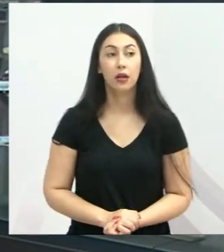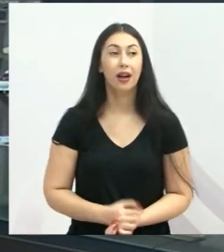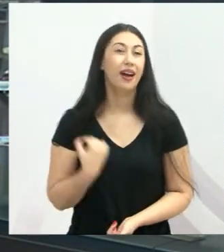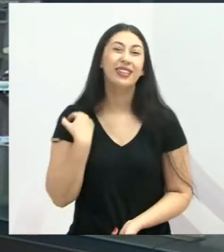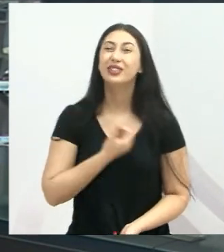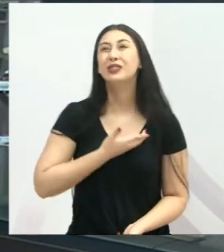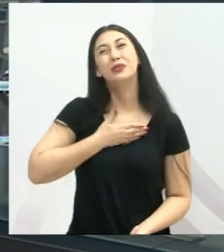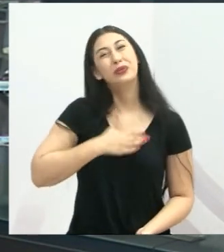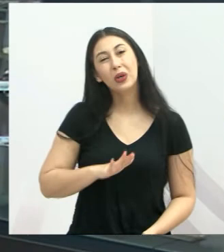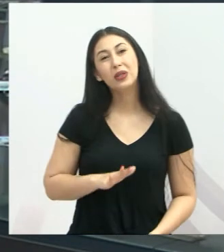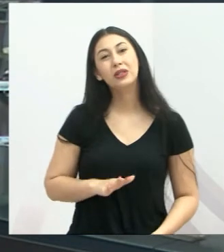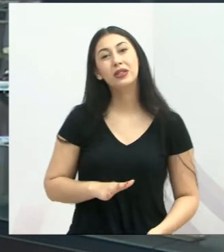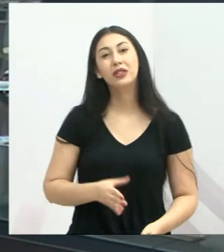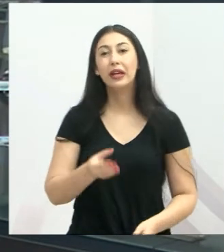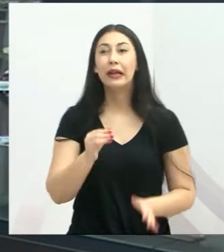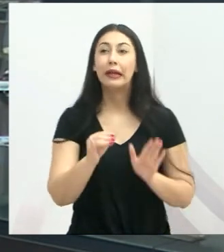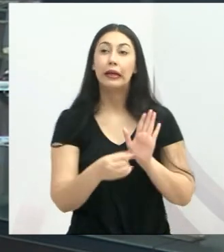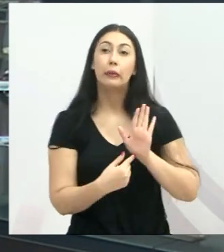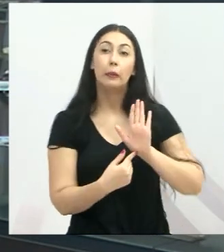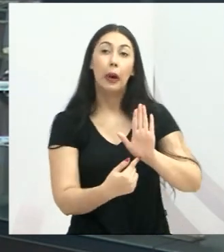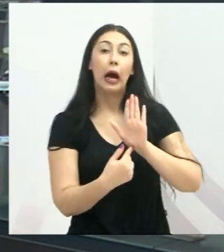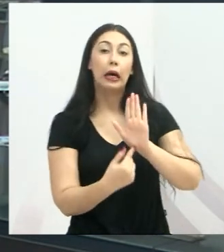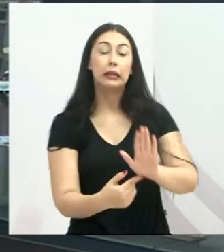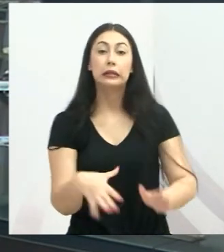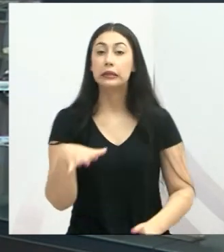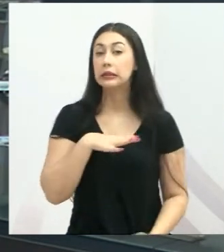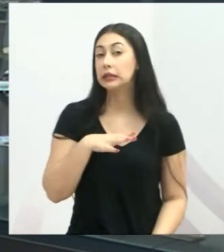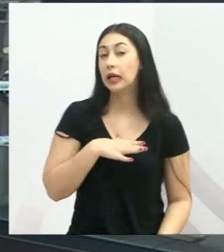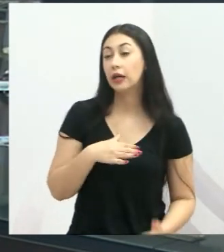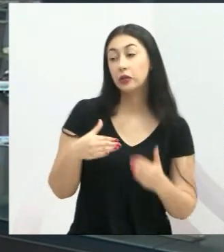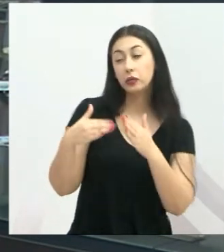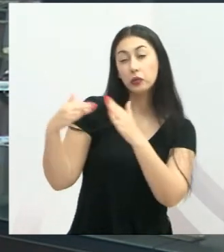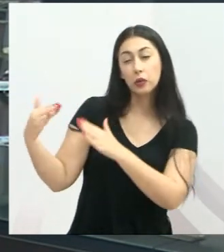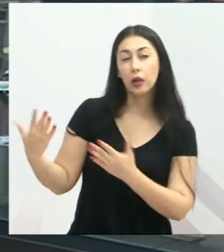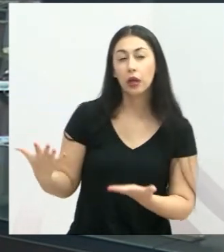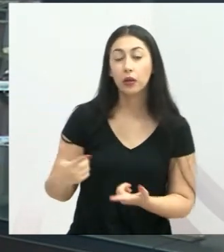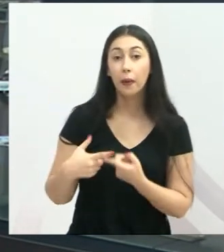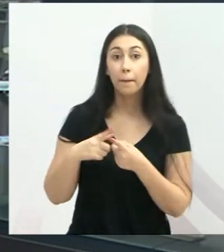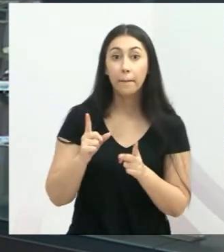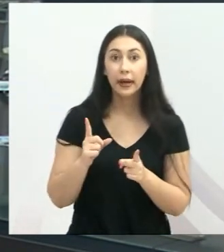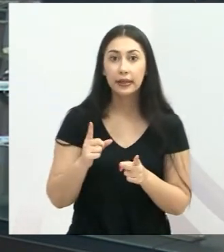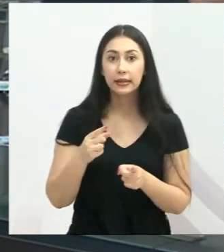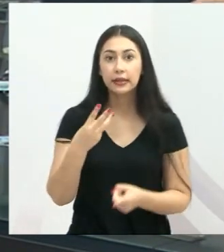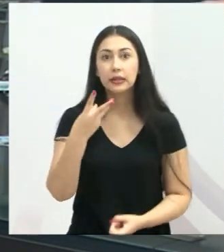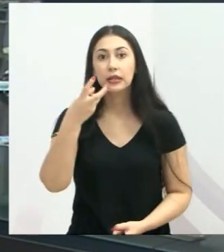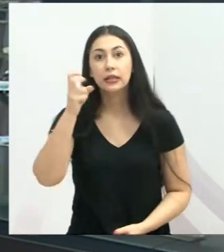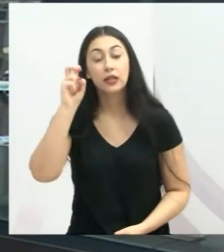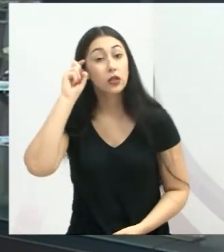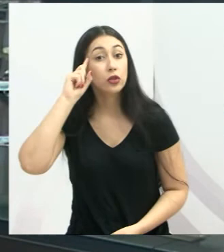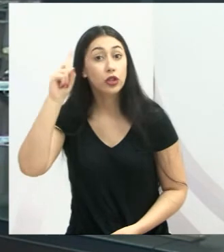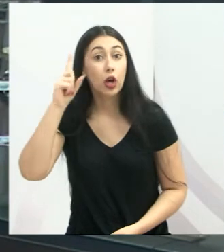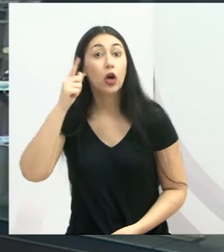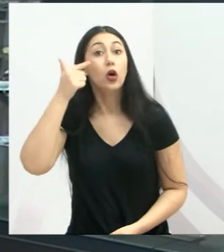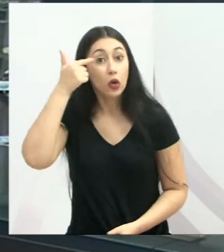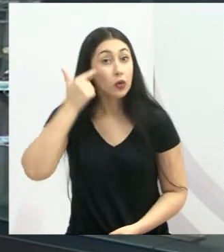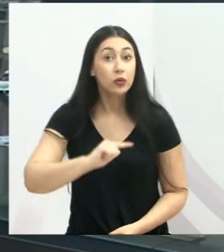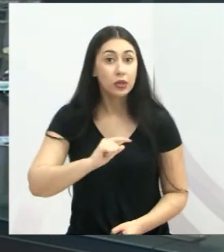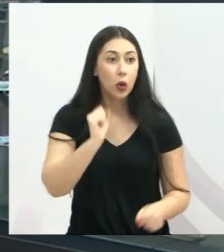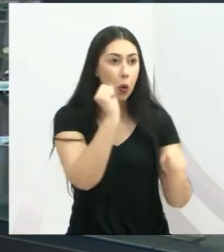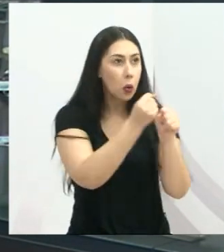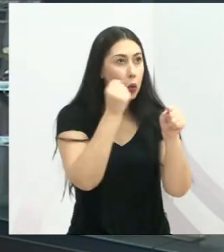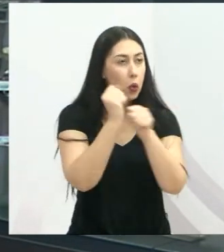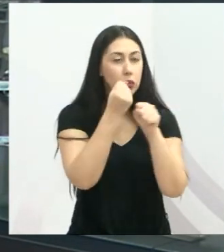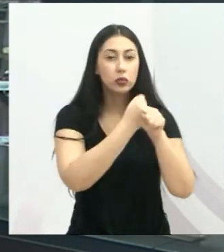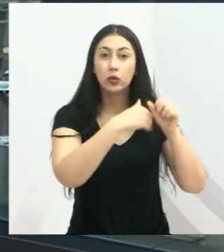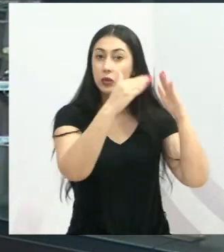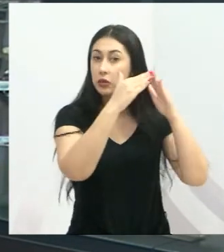de ficar citando a cidade vizinha, mas que em 30 e poucos dias conseguiu construir um hospital que vai ficar como legado para a